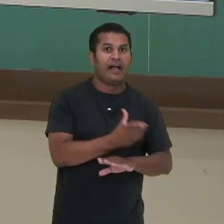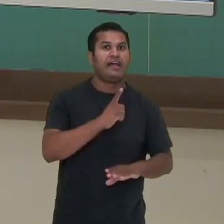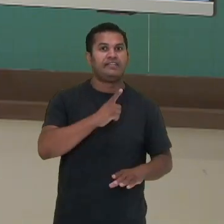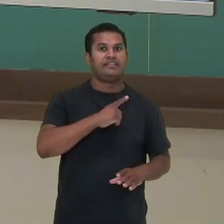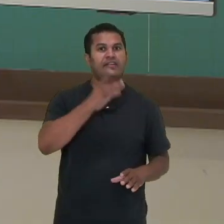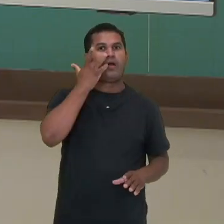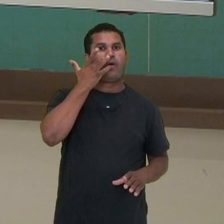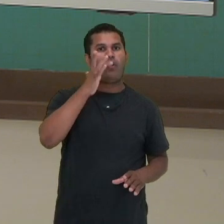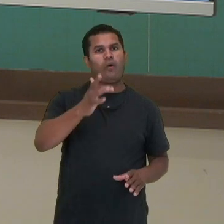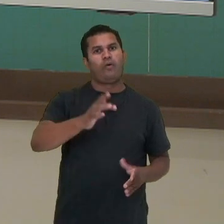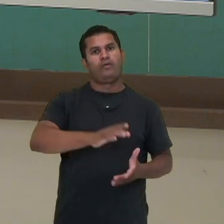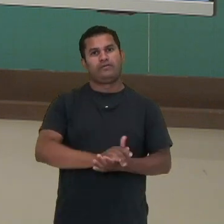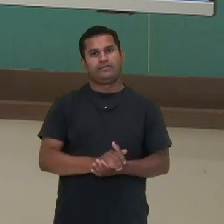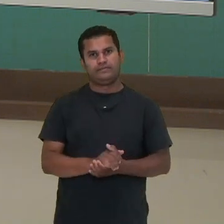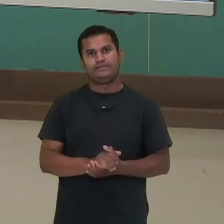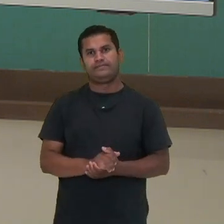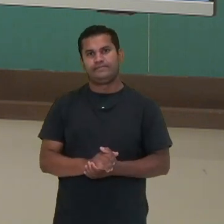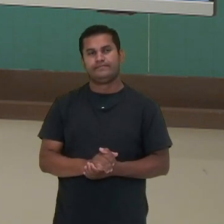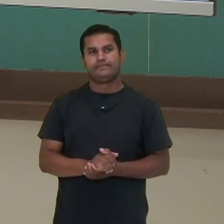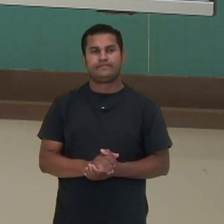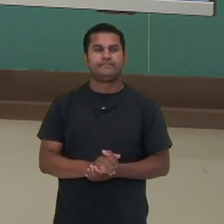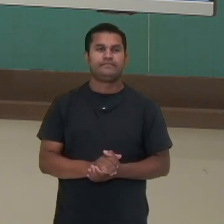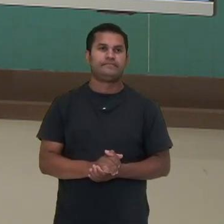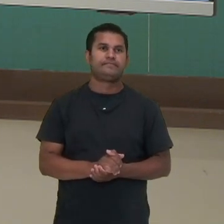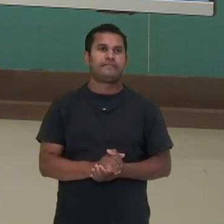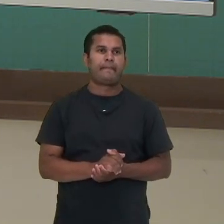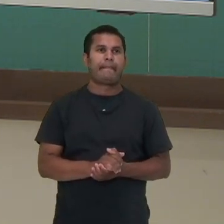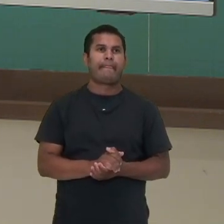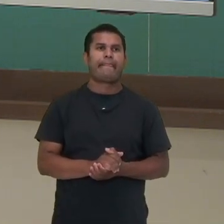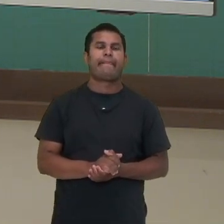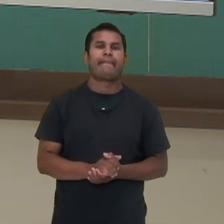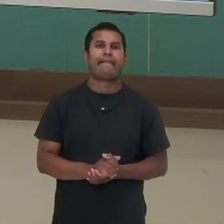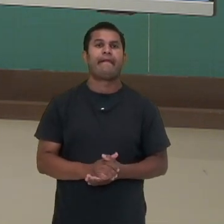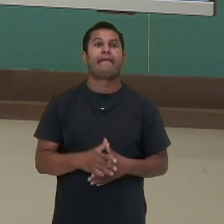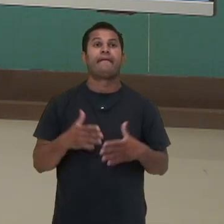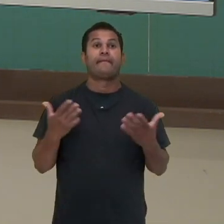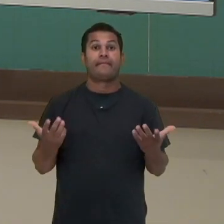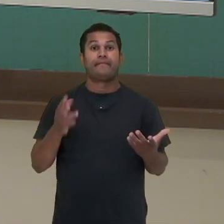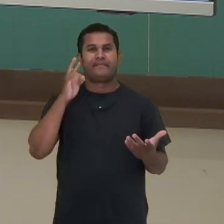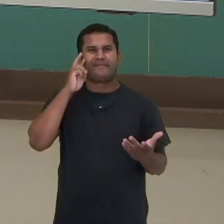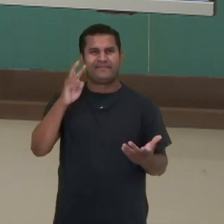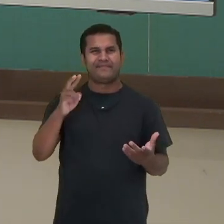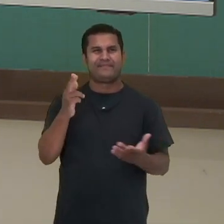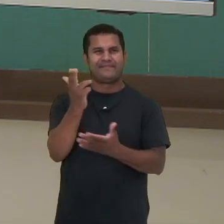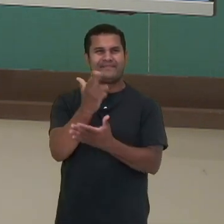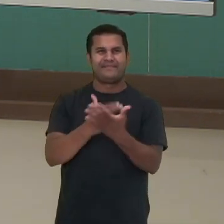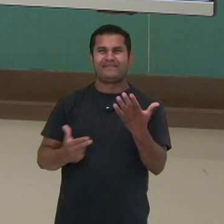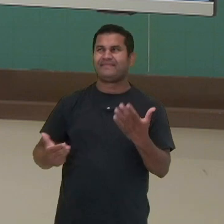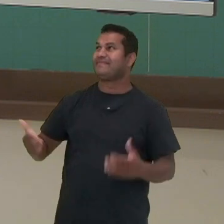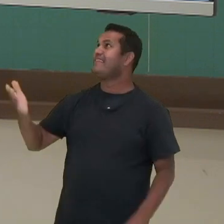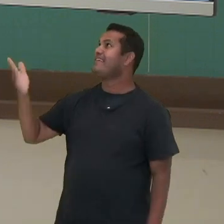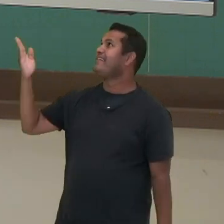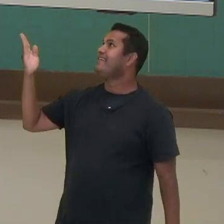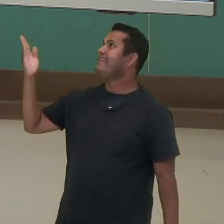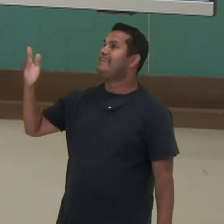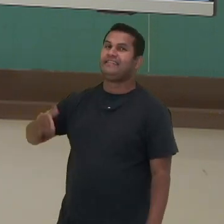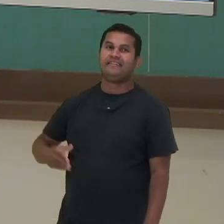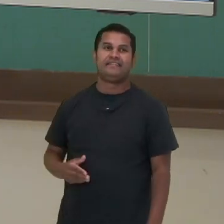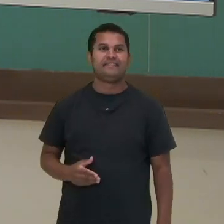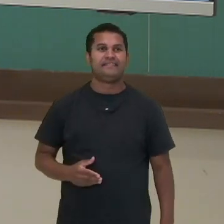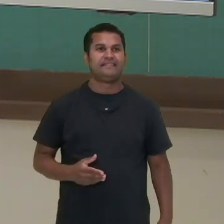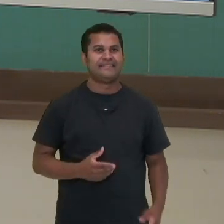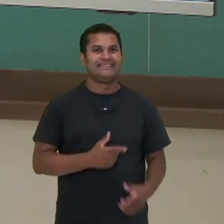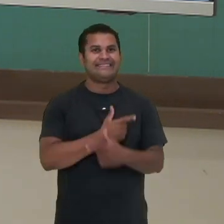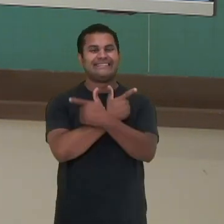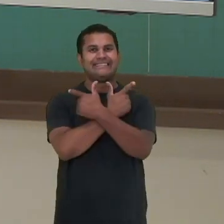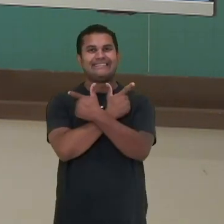piratas agiam e tomavam esses navios, tá? Então veja, a imagem ao lado é Jolly Rogers,